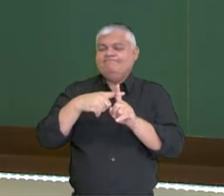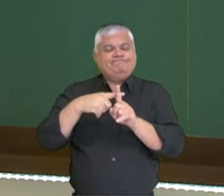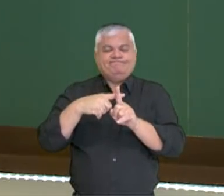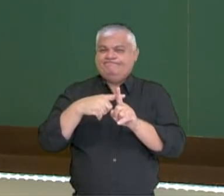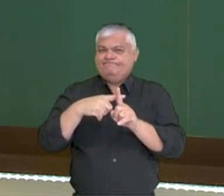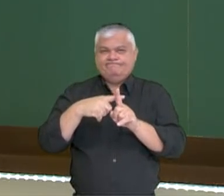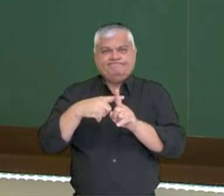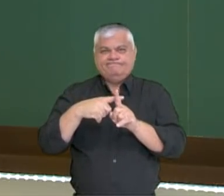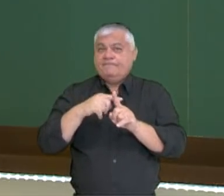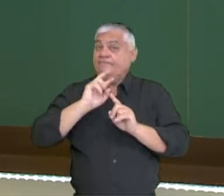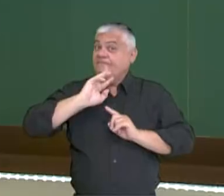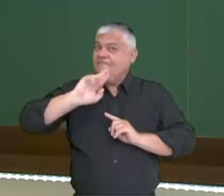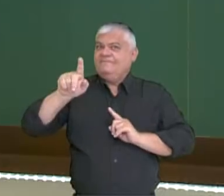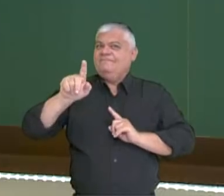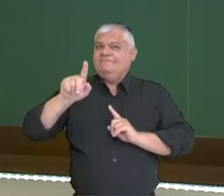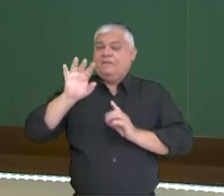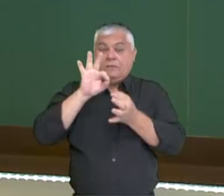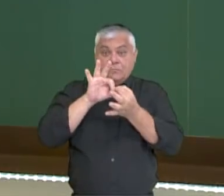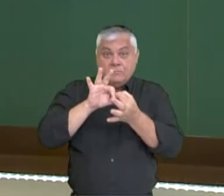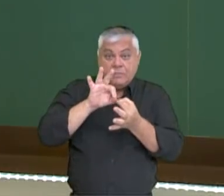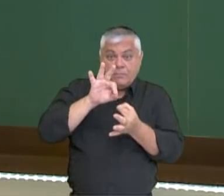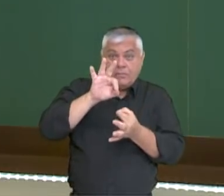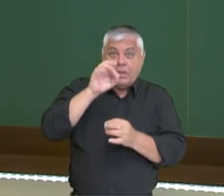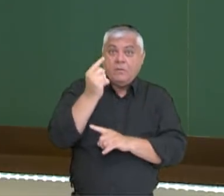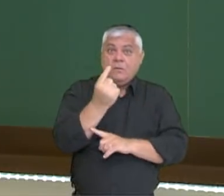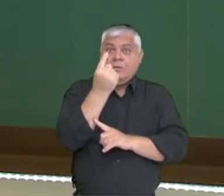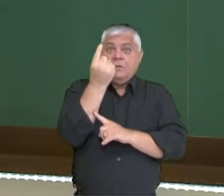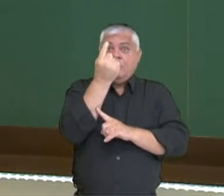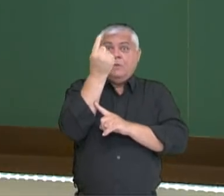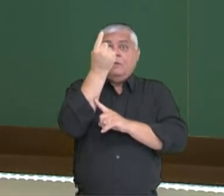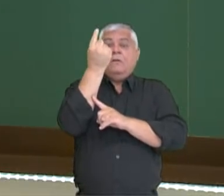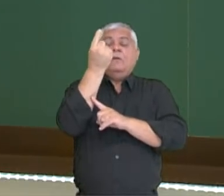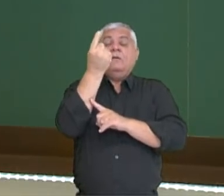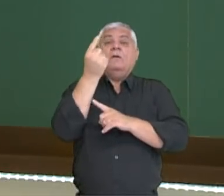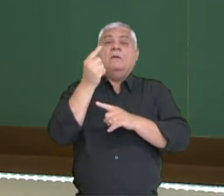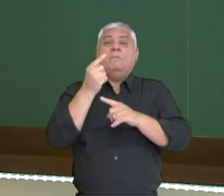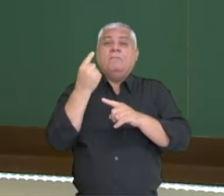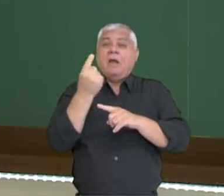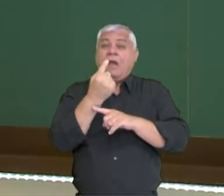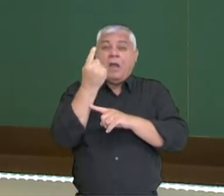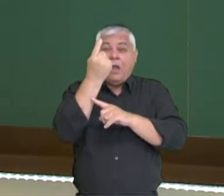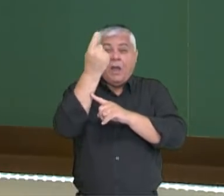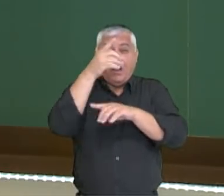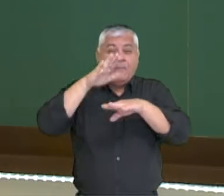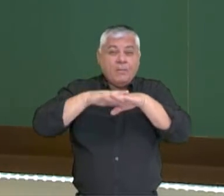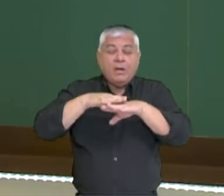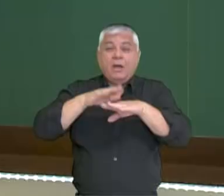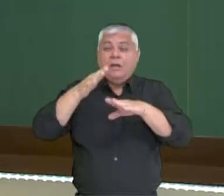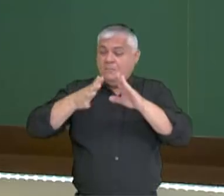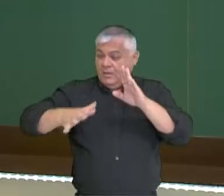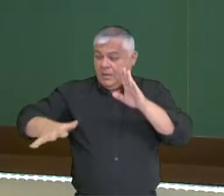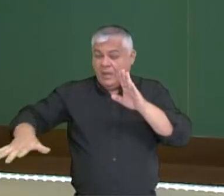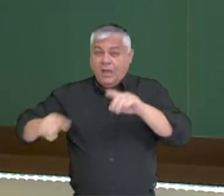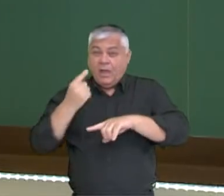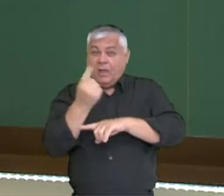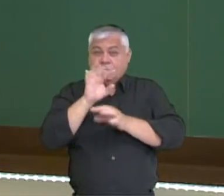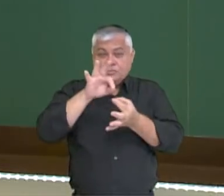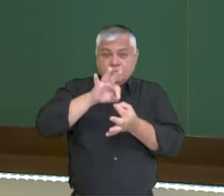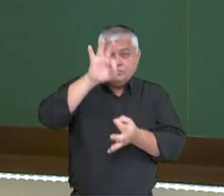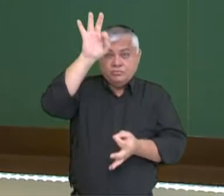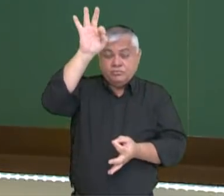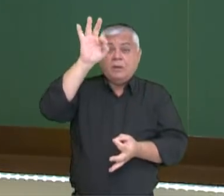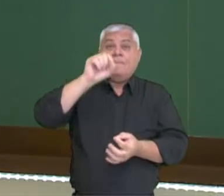também é o contrário. Quanto maior é a altitude, quanto mais aquele lugar está elevado em relação ao nível do mar,